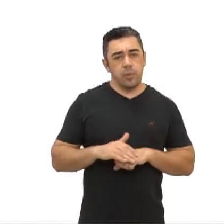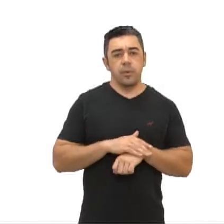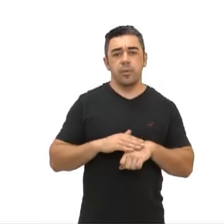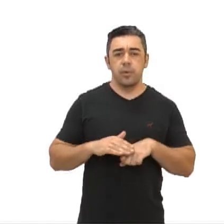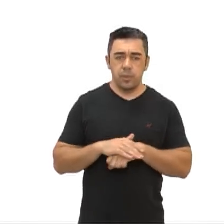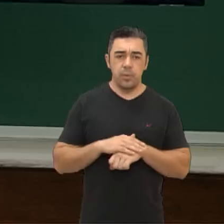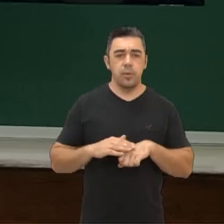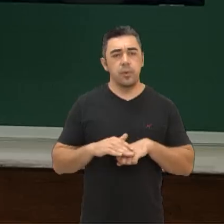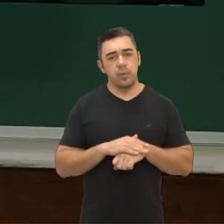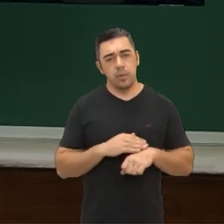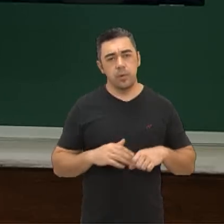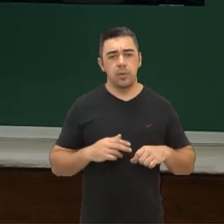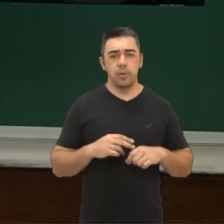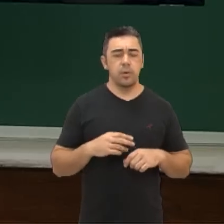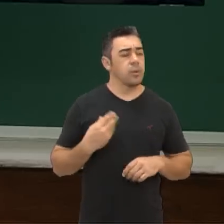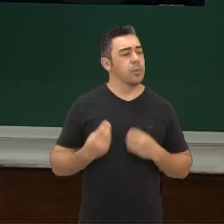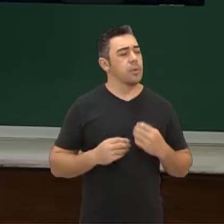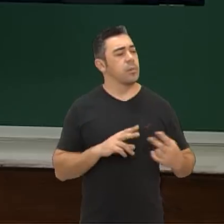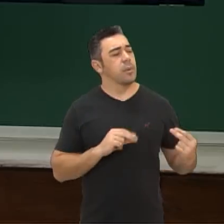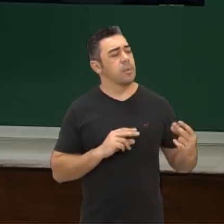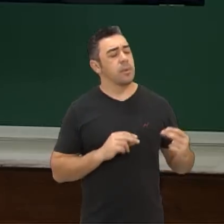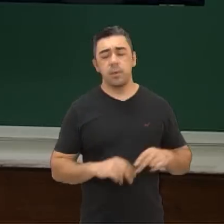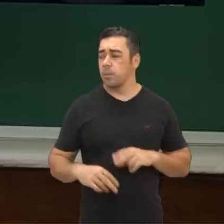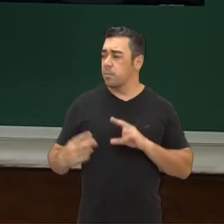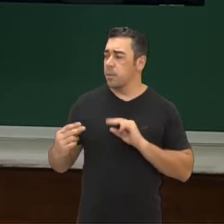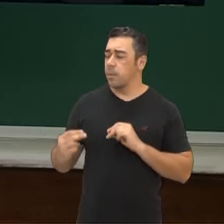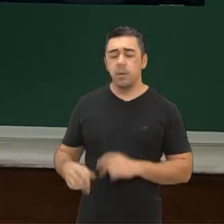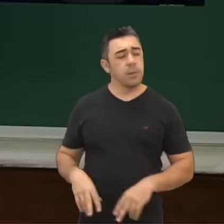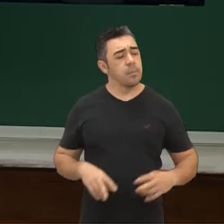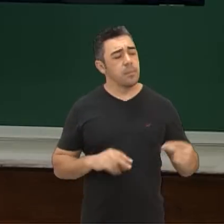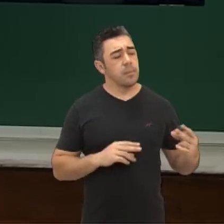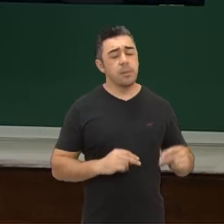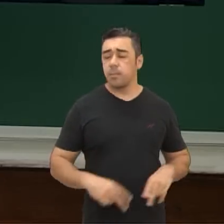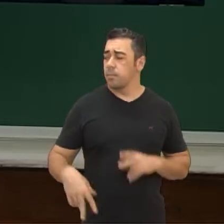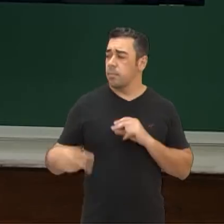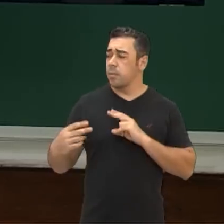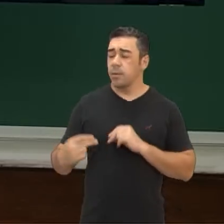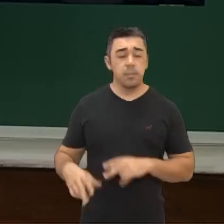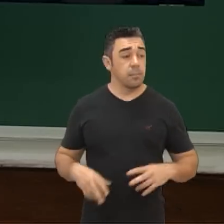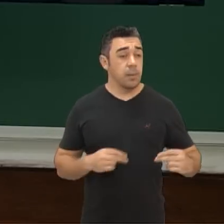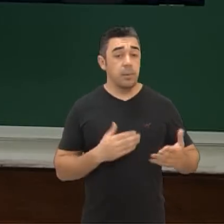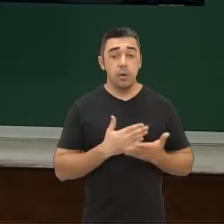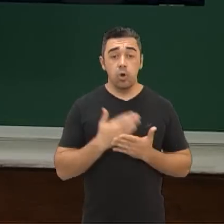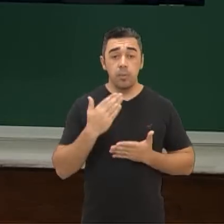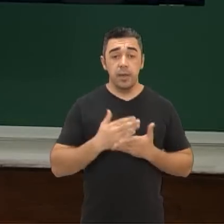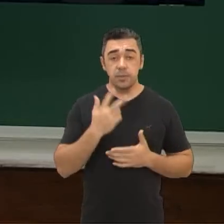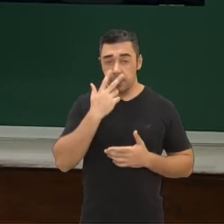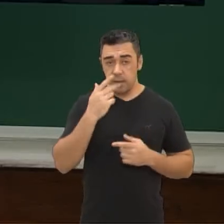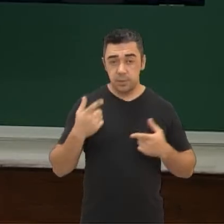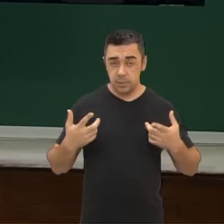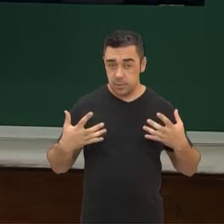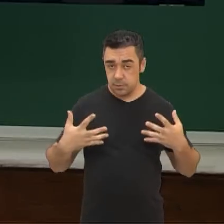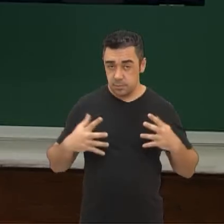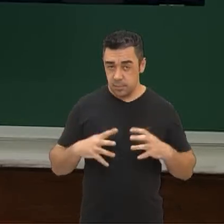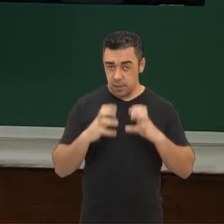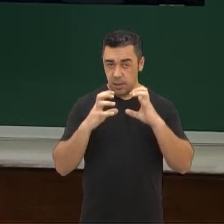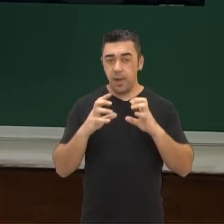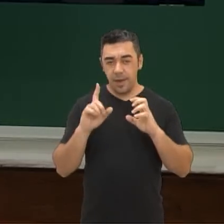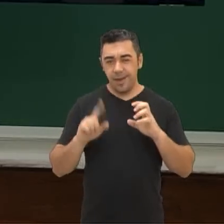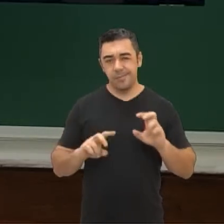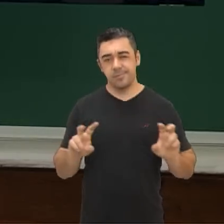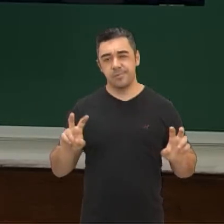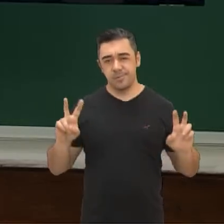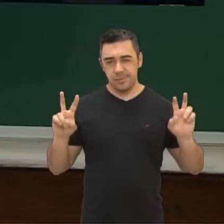Já o pandeiro, ele se adequa um pouquinho melhor. Em voz alta, então, esses cantores começam um